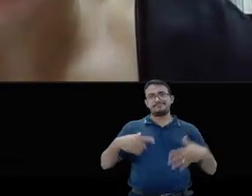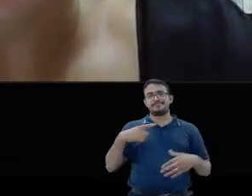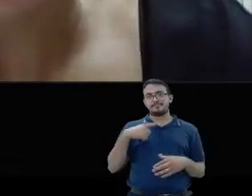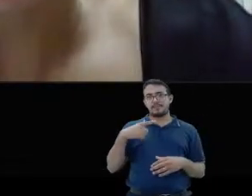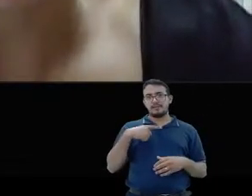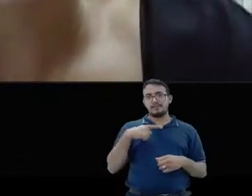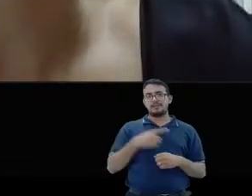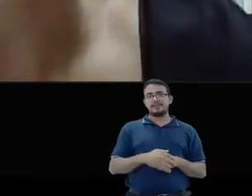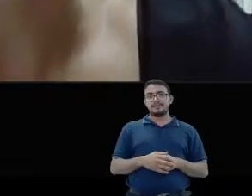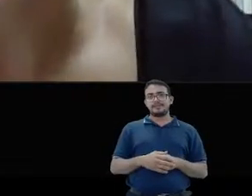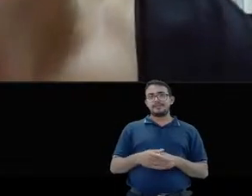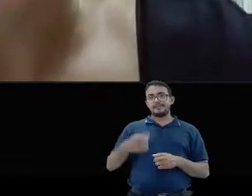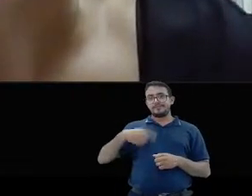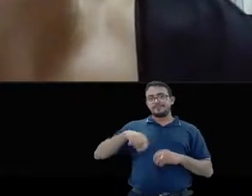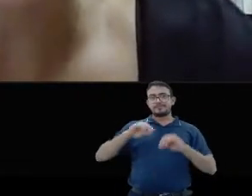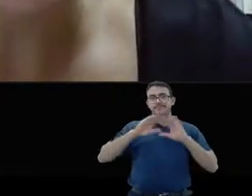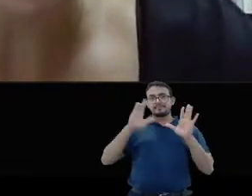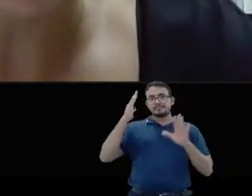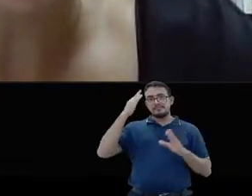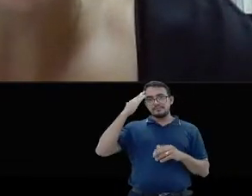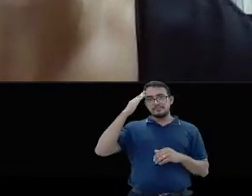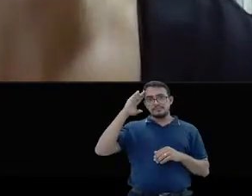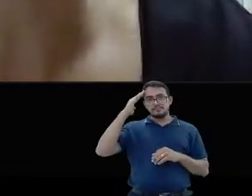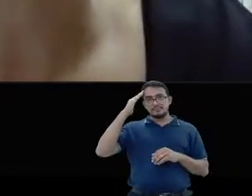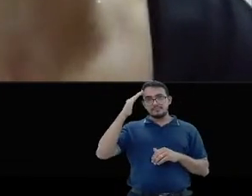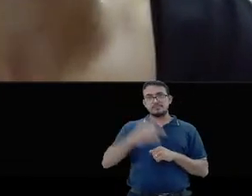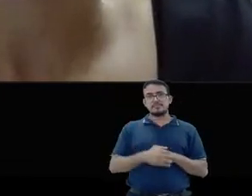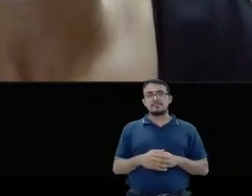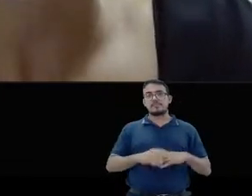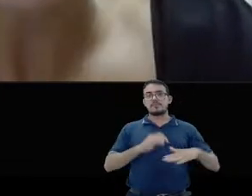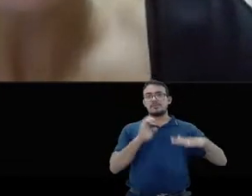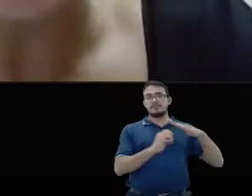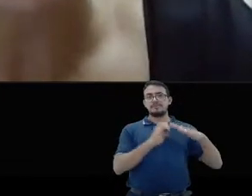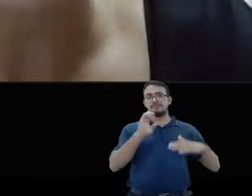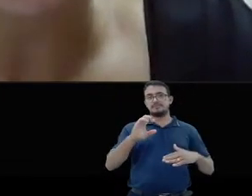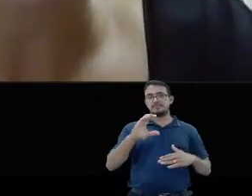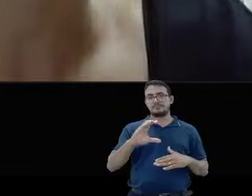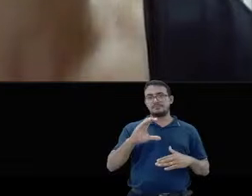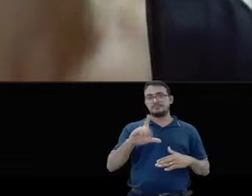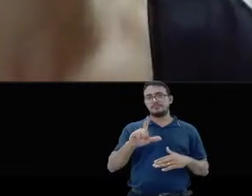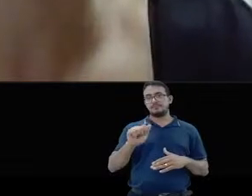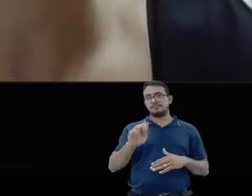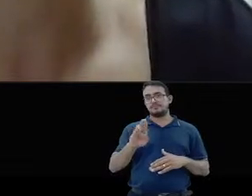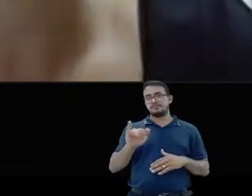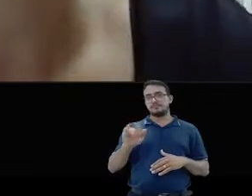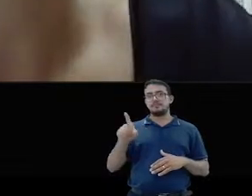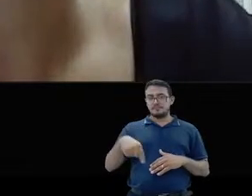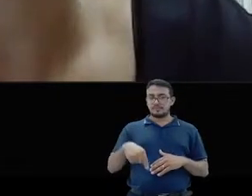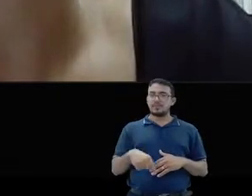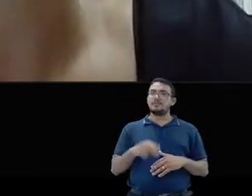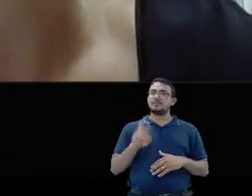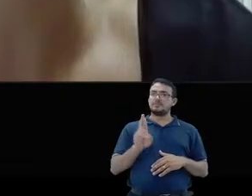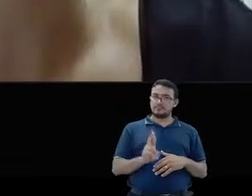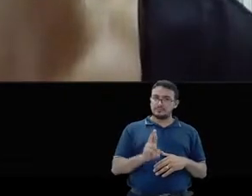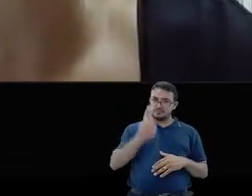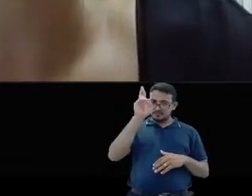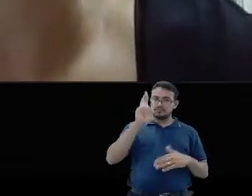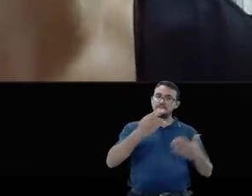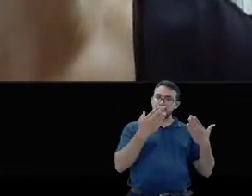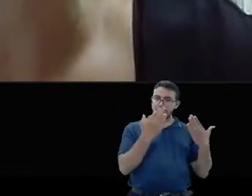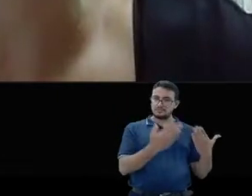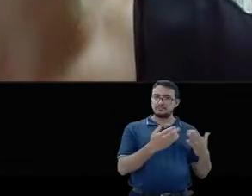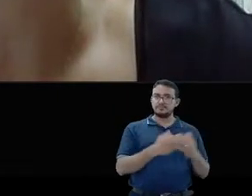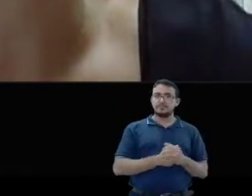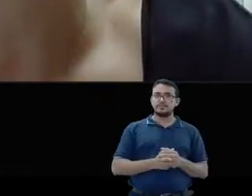entendemos aqui que a Klabin realmente é dona da obra nesses casos. Eu imagino até que um dos fundamentos de vossas excelências seja a